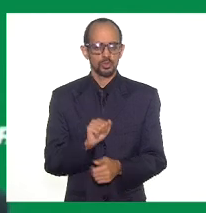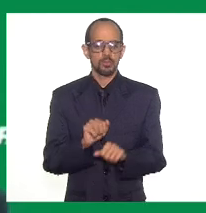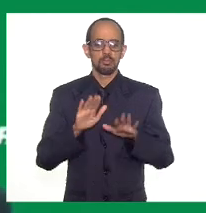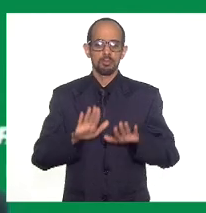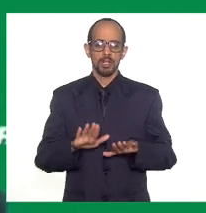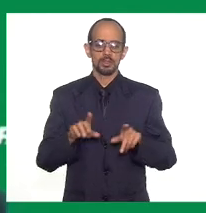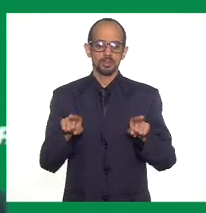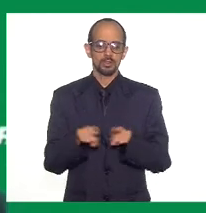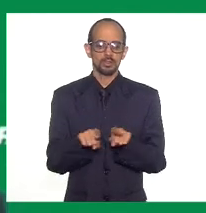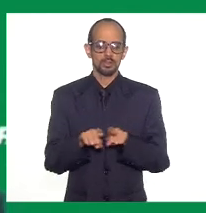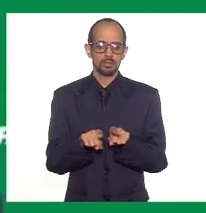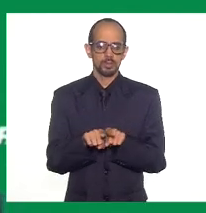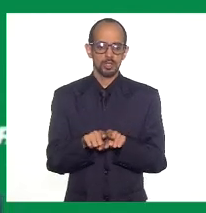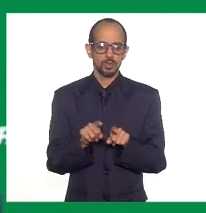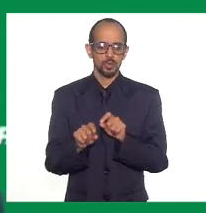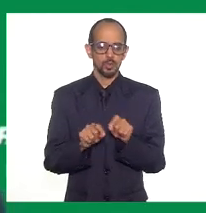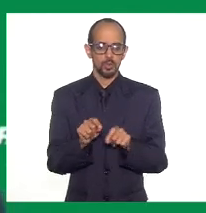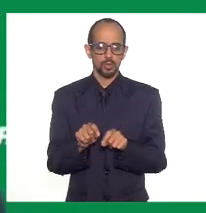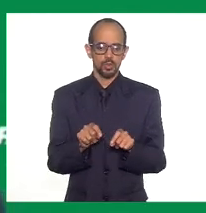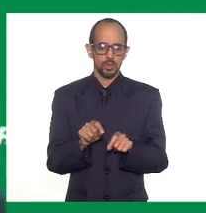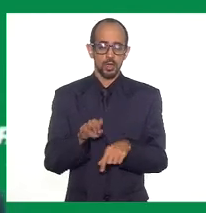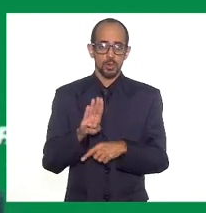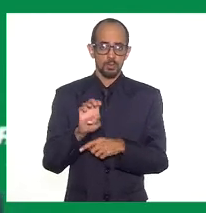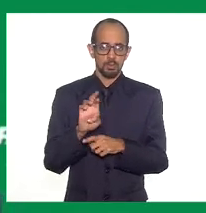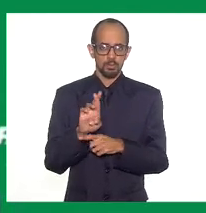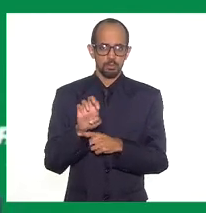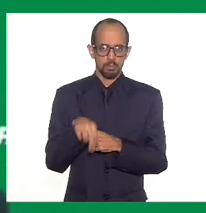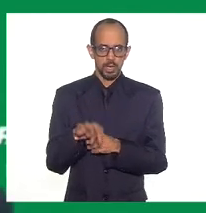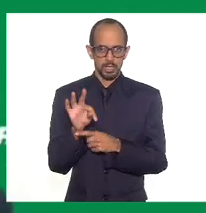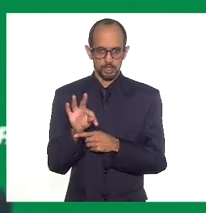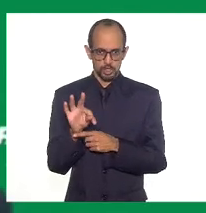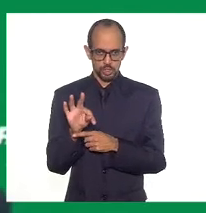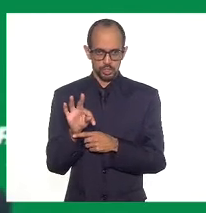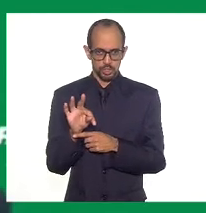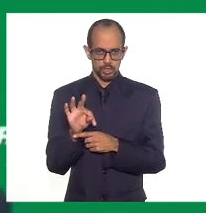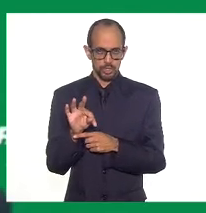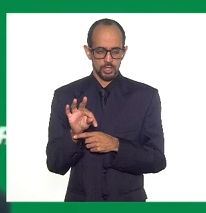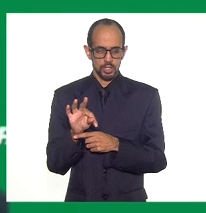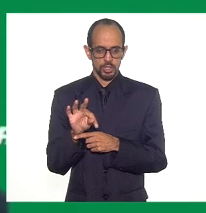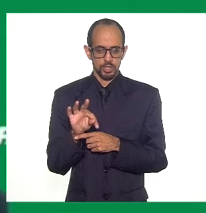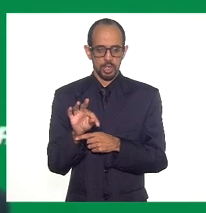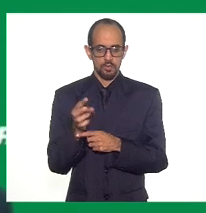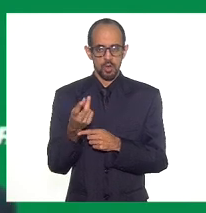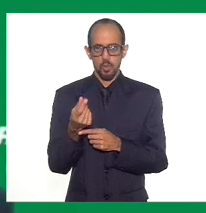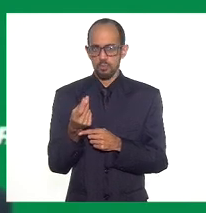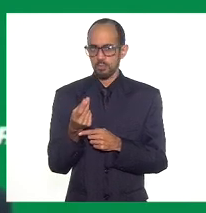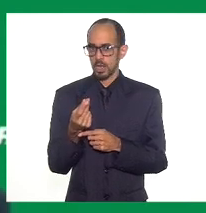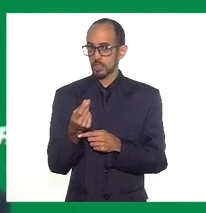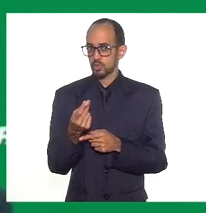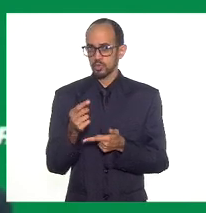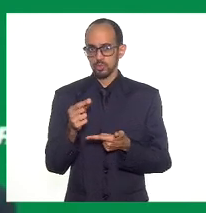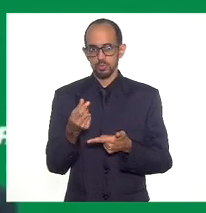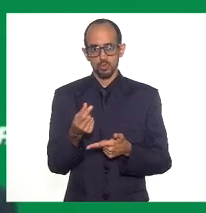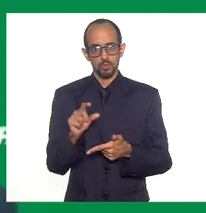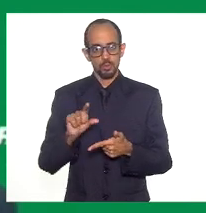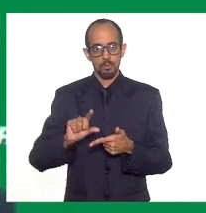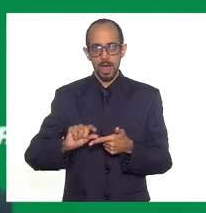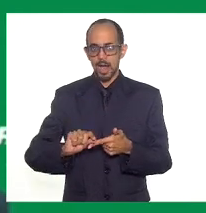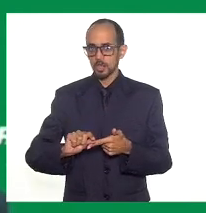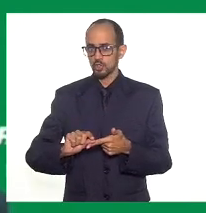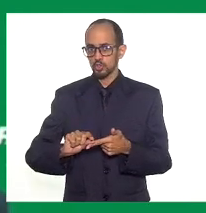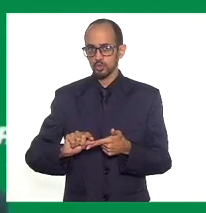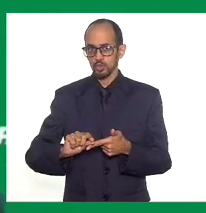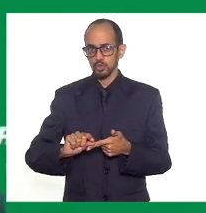mas concretamente, né, o Brent, né, que é a referência internacional, chegou a um patamar aí muito baixo, né, abaixo